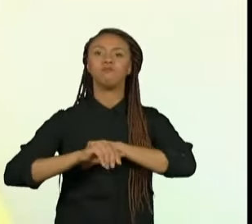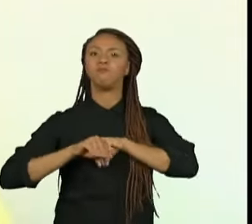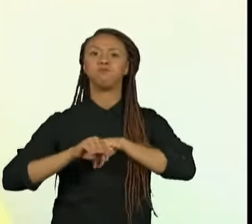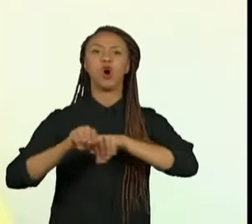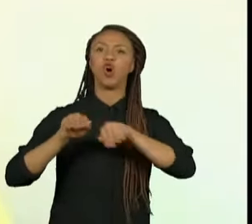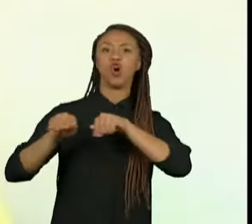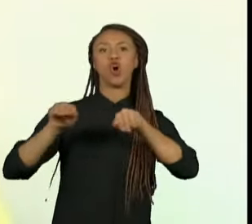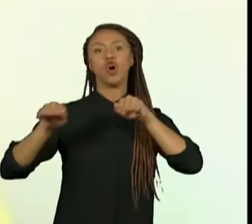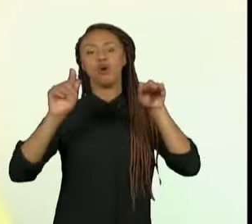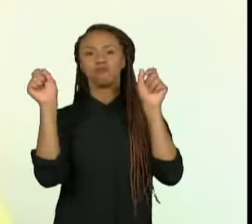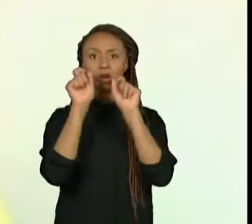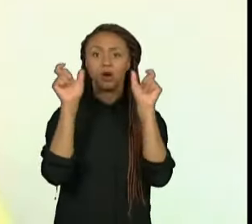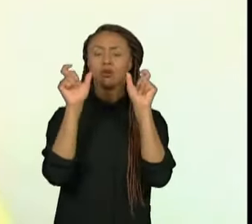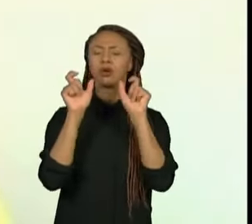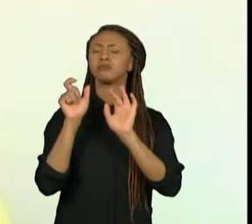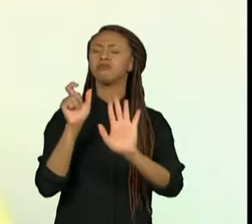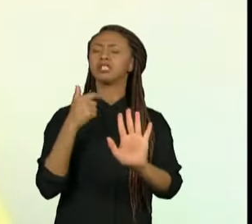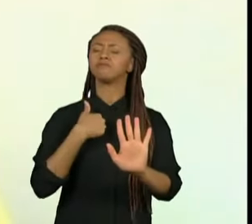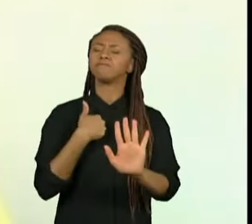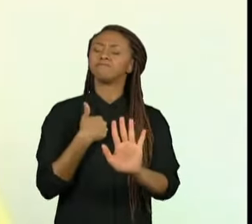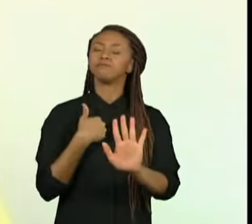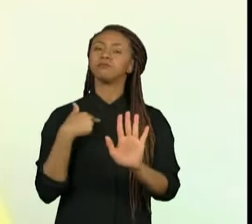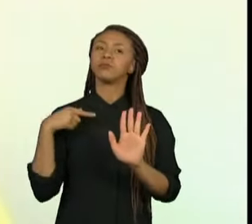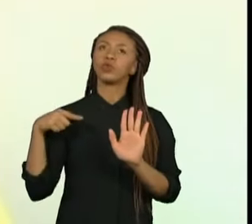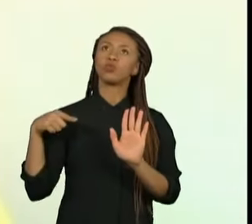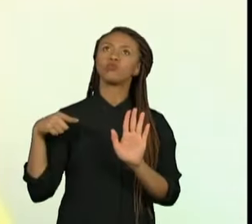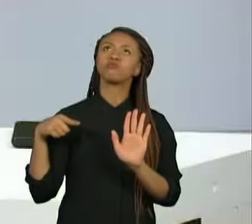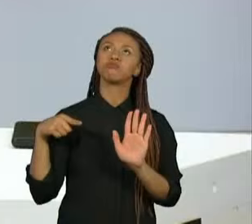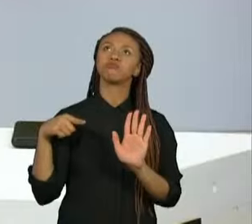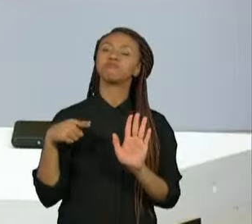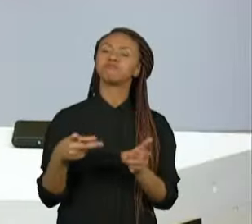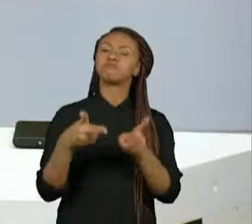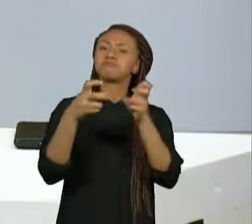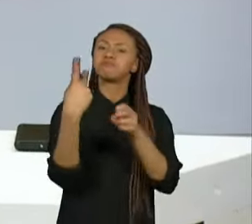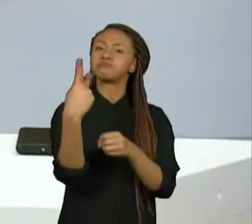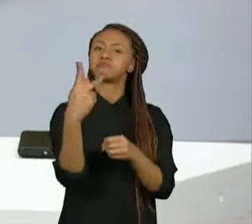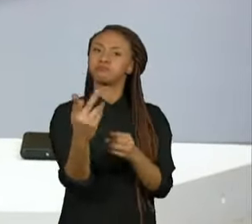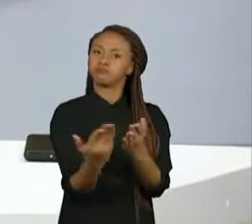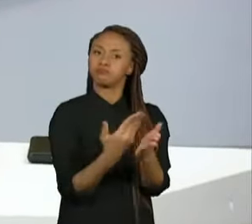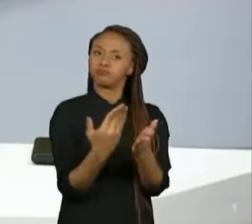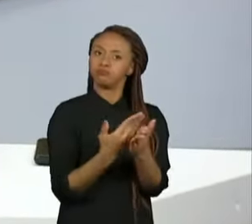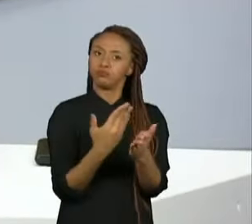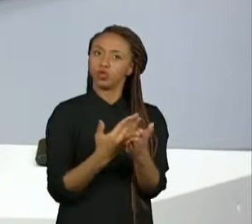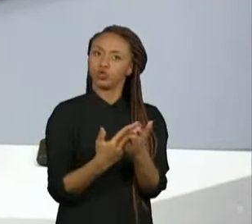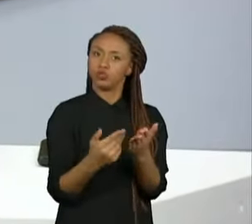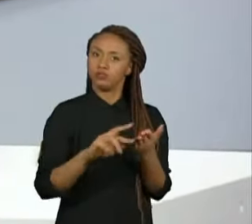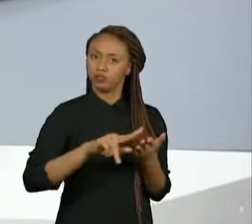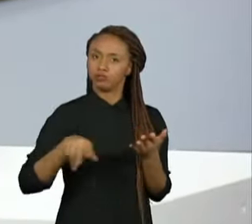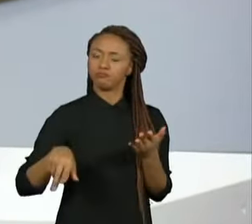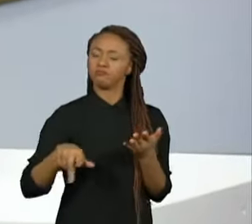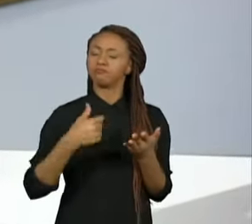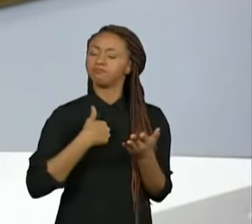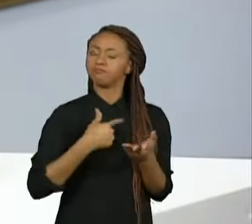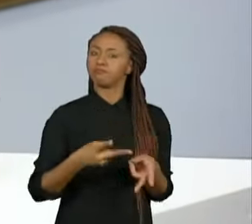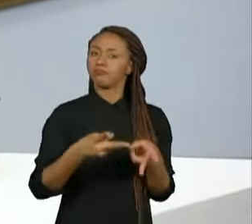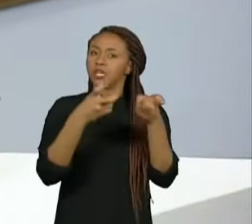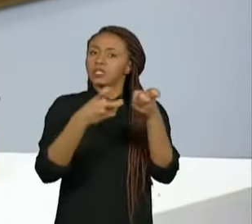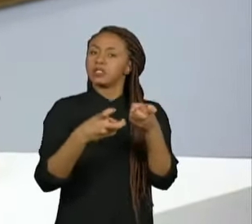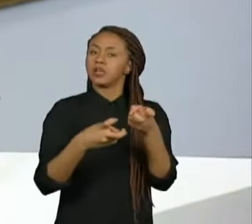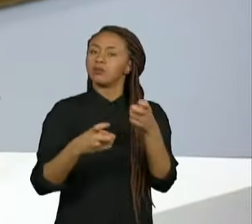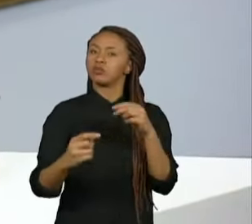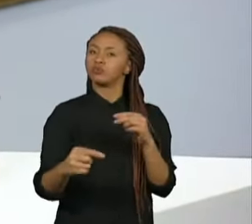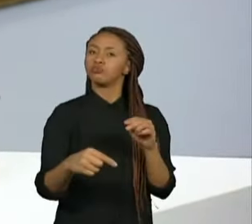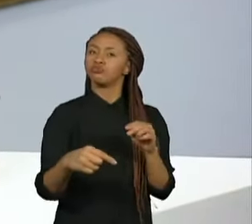muito um marco assim na sua literatura, é essa